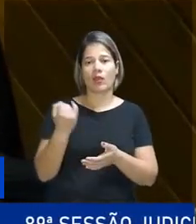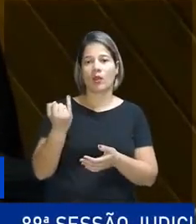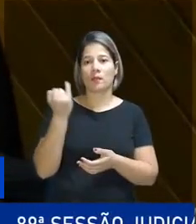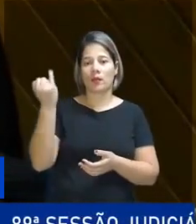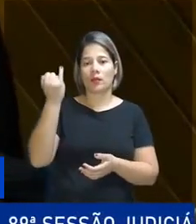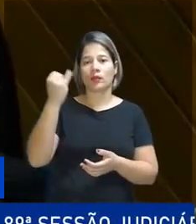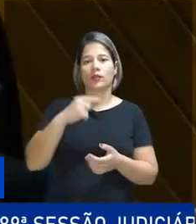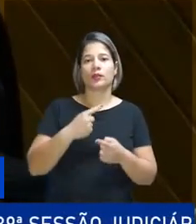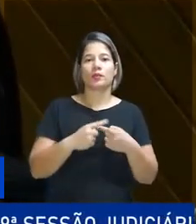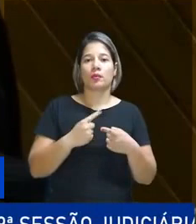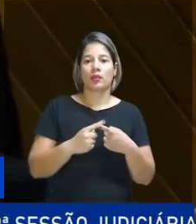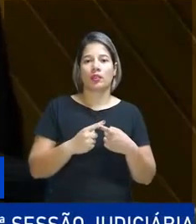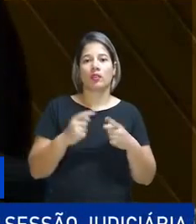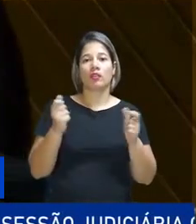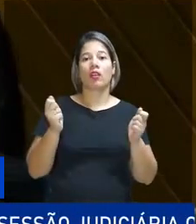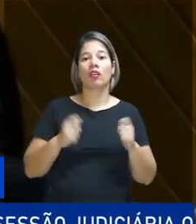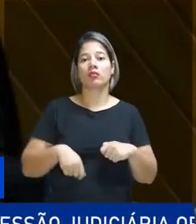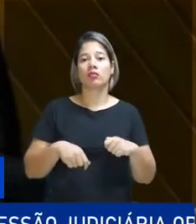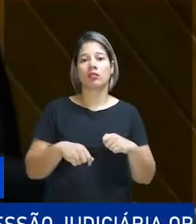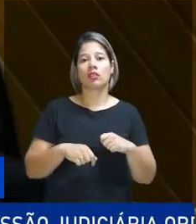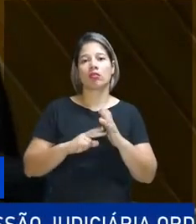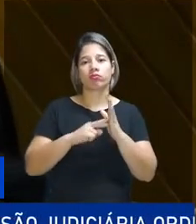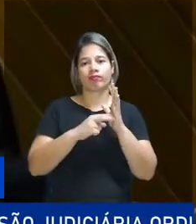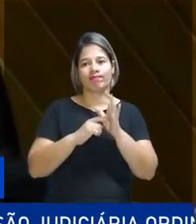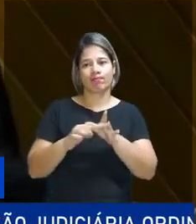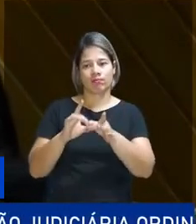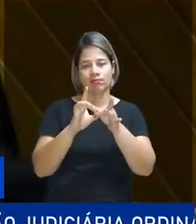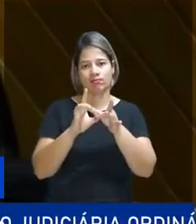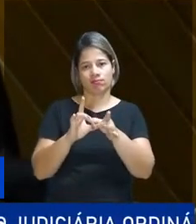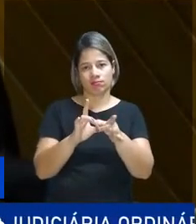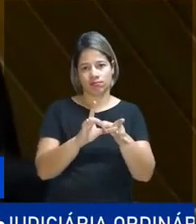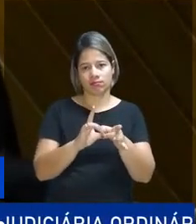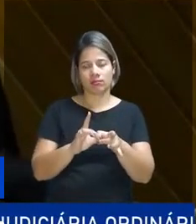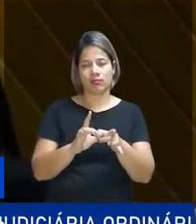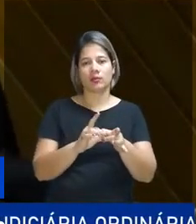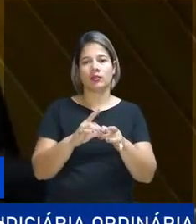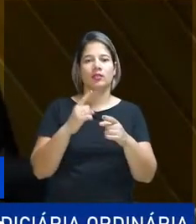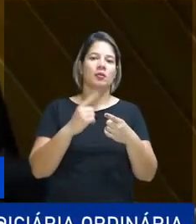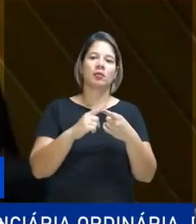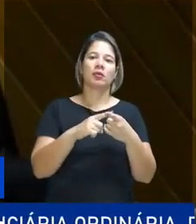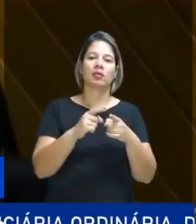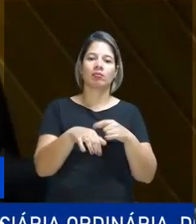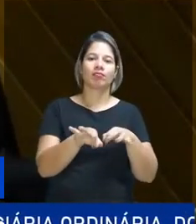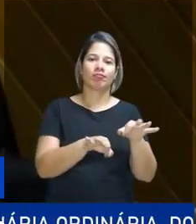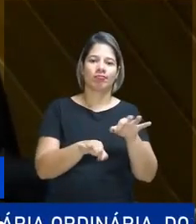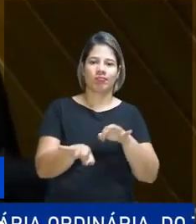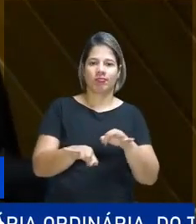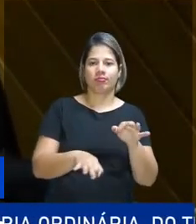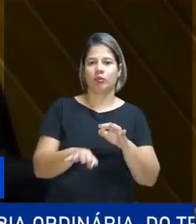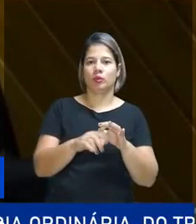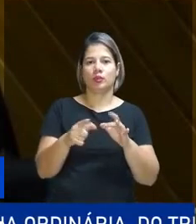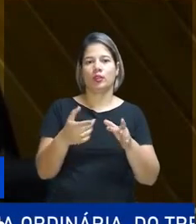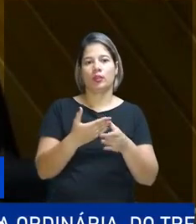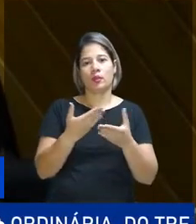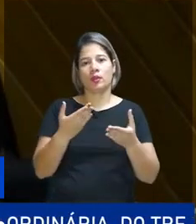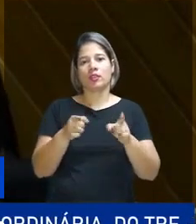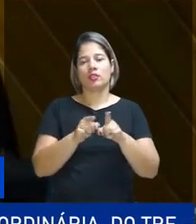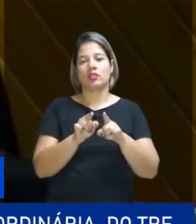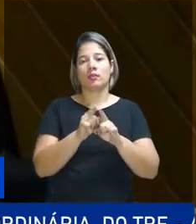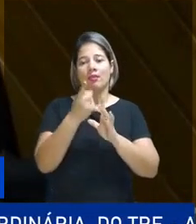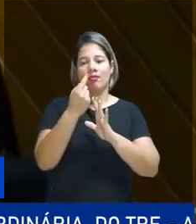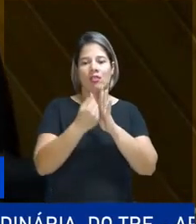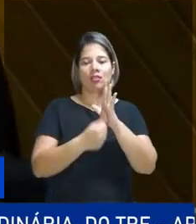que se possa garantir a sindicabilidade desse tipo de operação e o uso de recursos